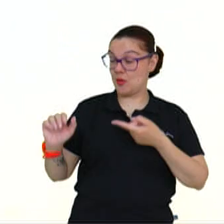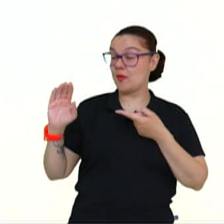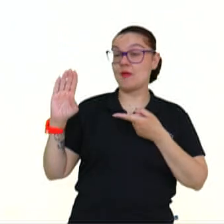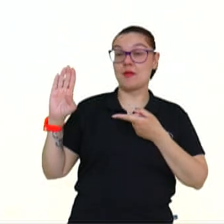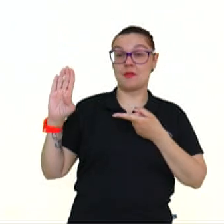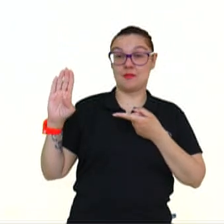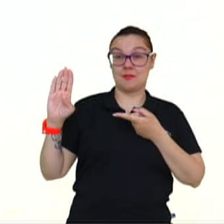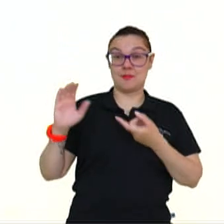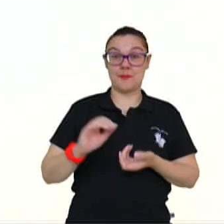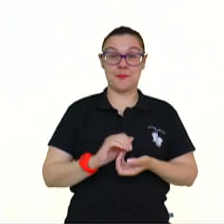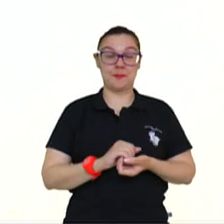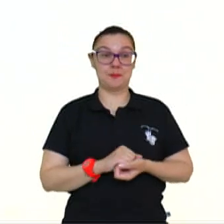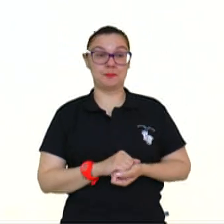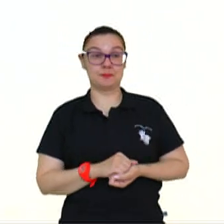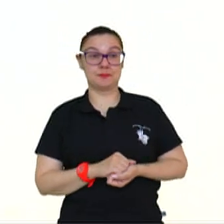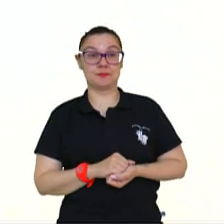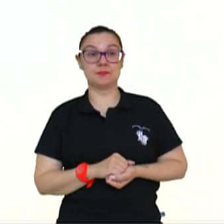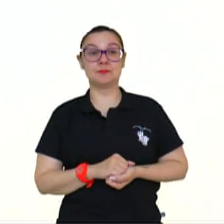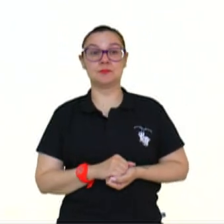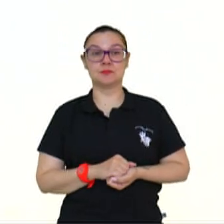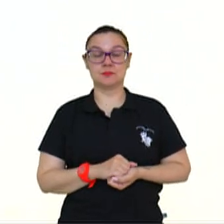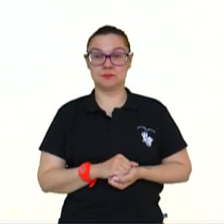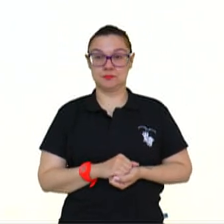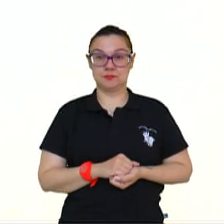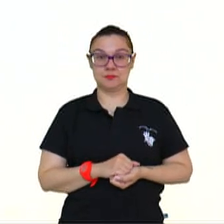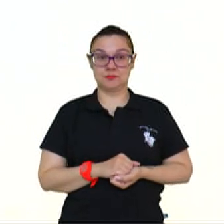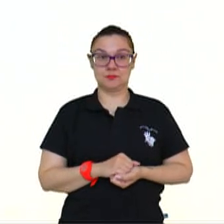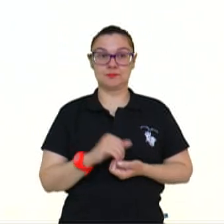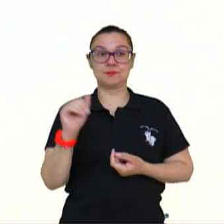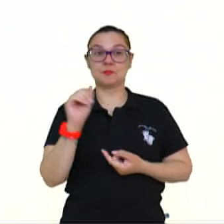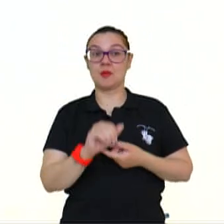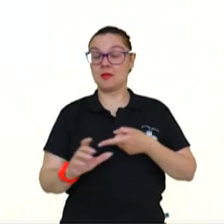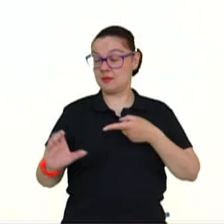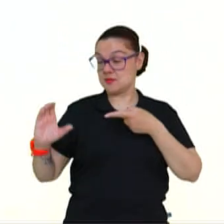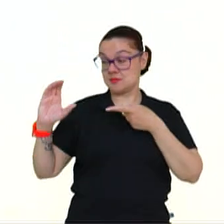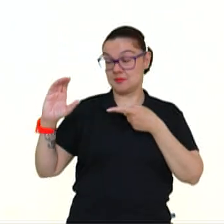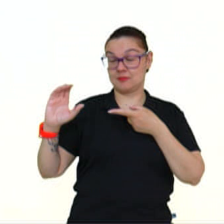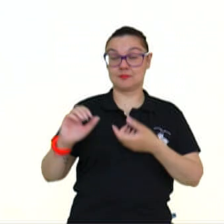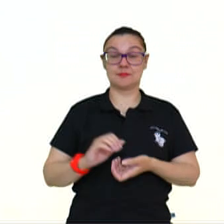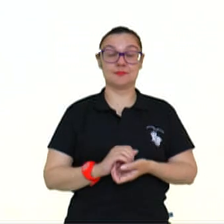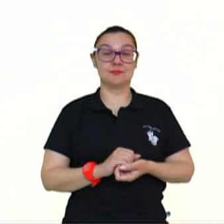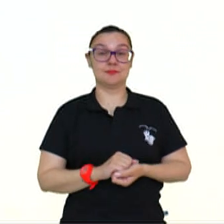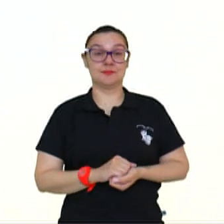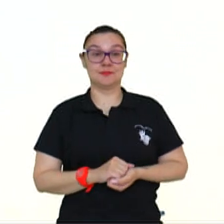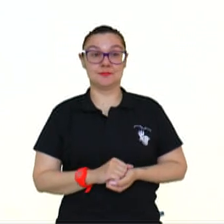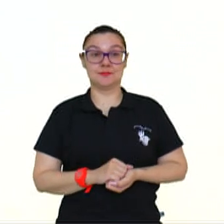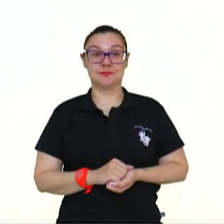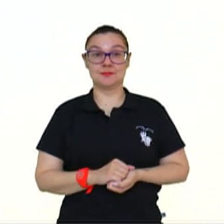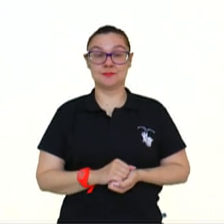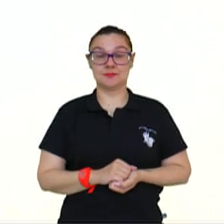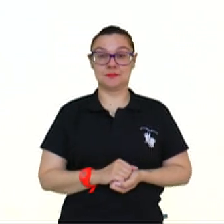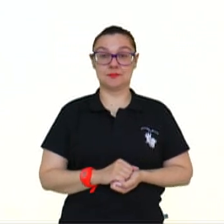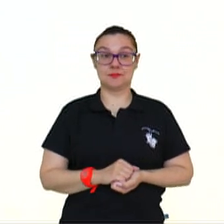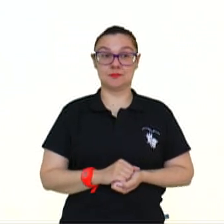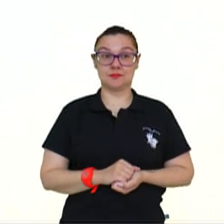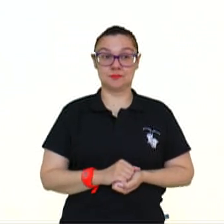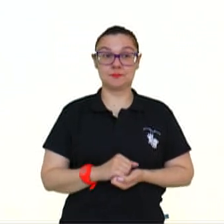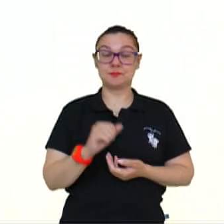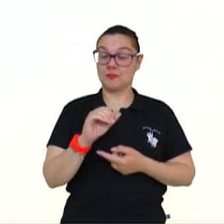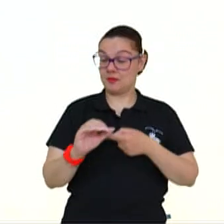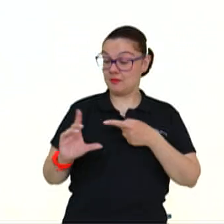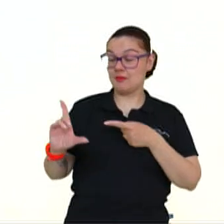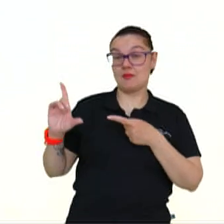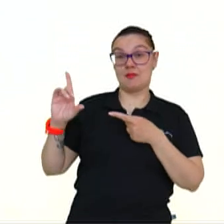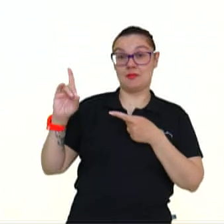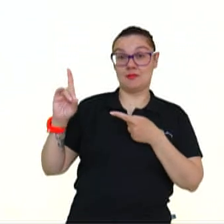acham? B, um caráter forte a pedidos e a afirmações. Letra C, um aspecto rústico a pedidos e a